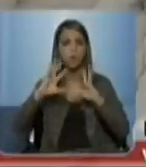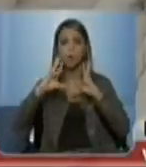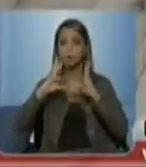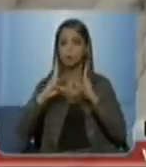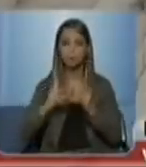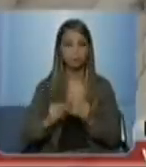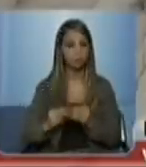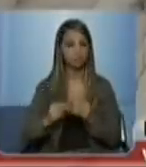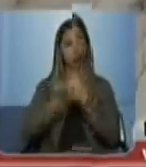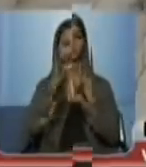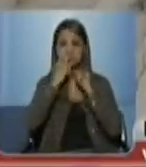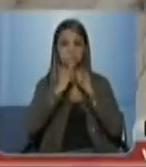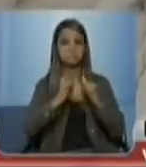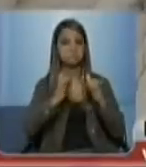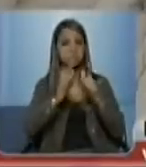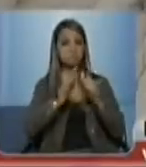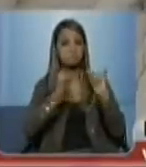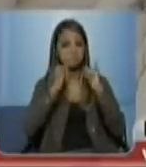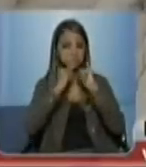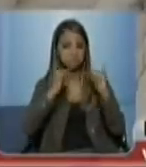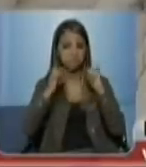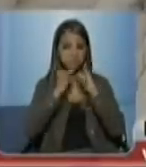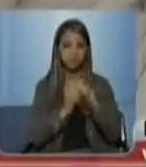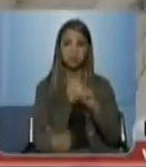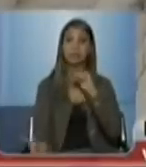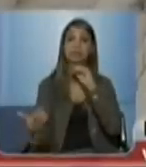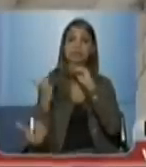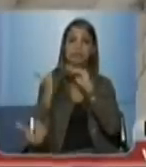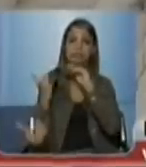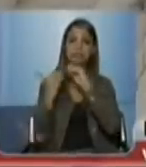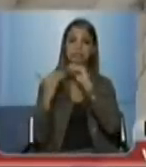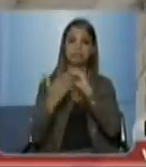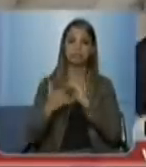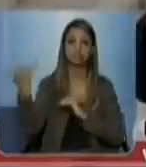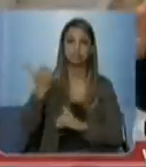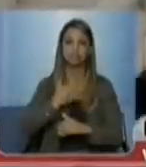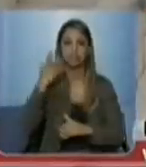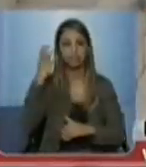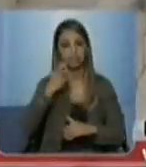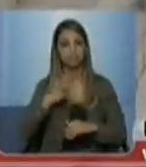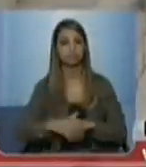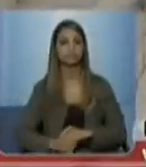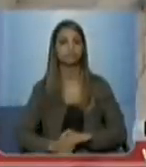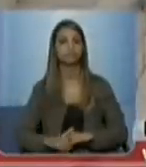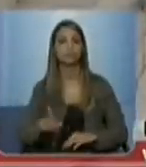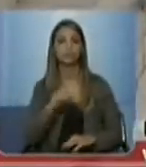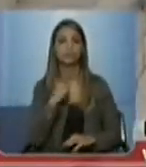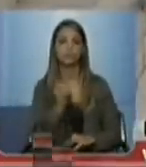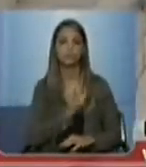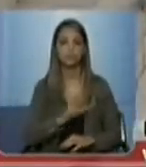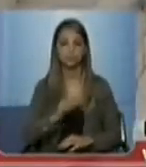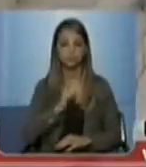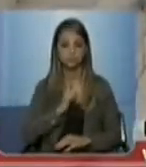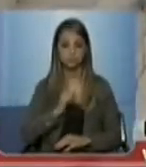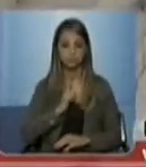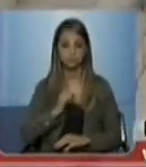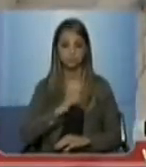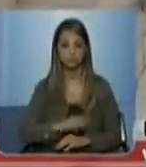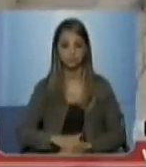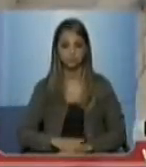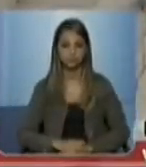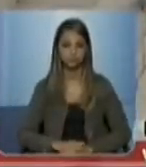fazendo relatos e só confirmando essas gravíssimas denúncias e repito nós tivemos a